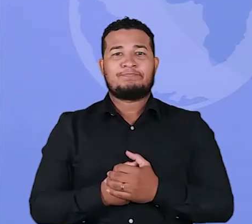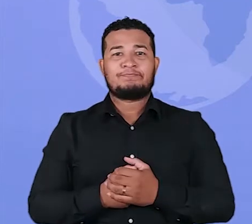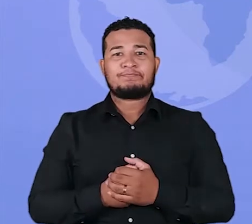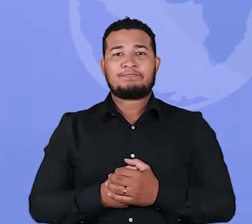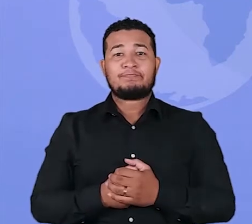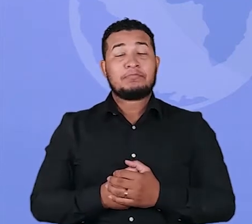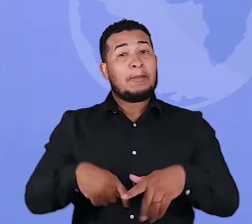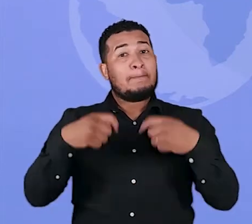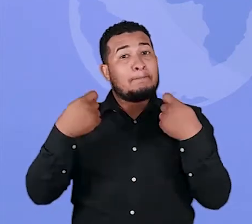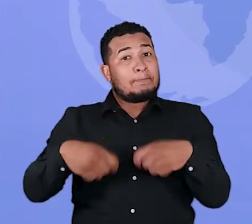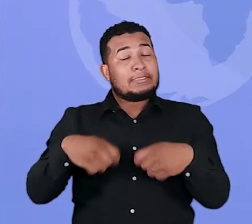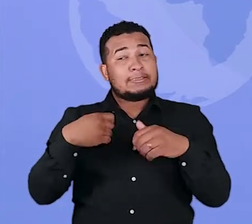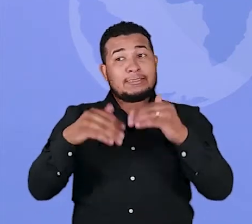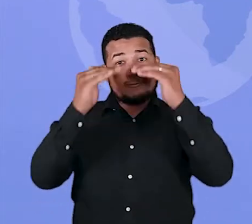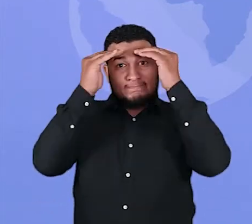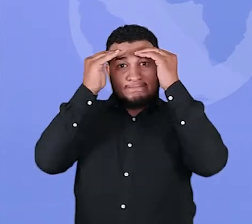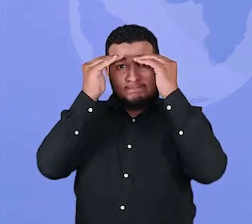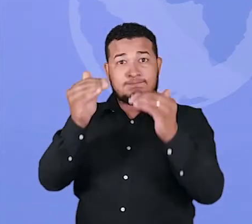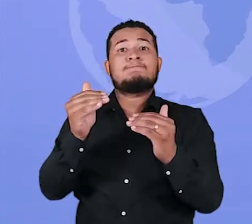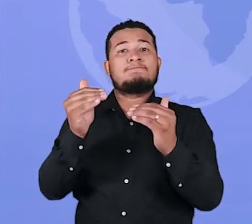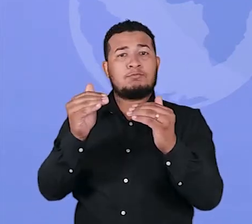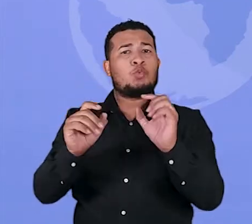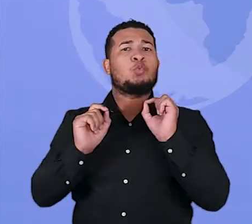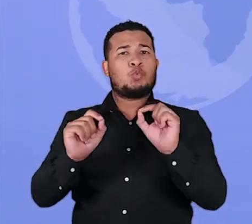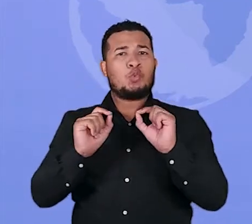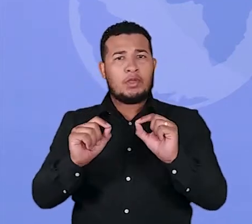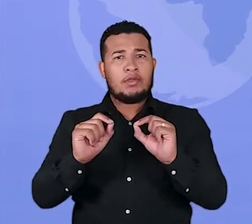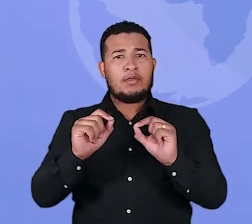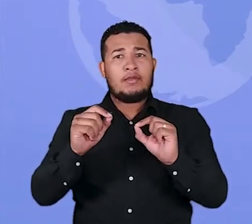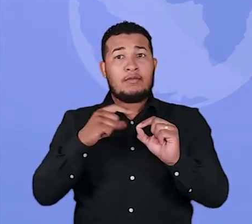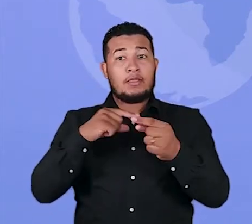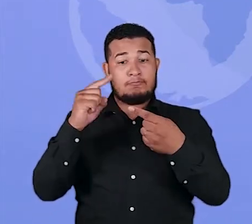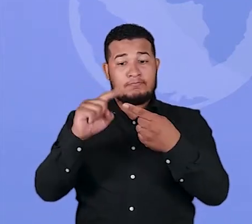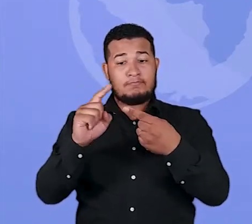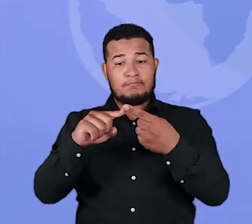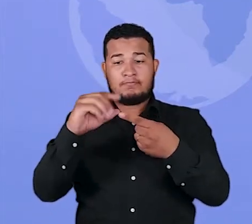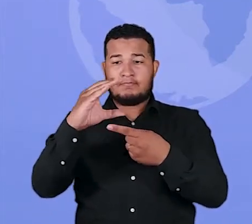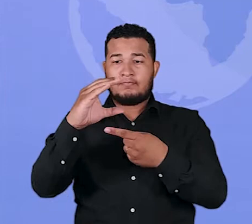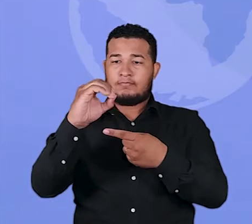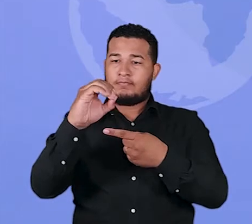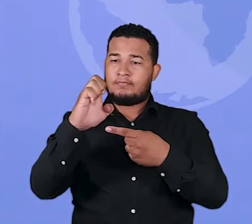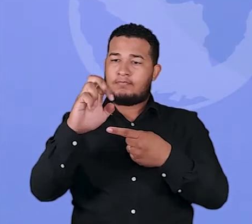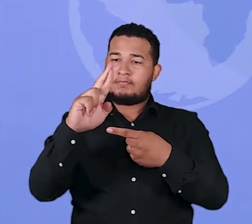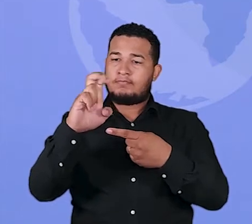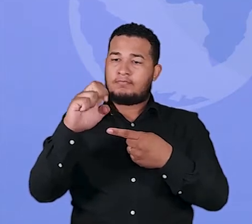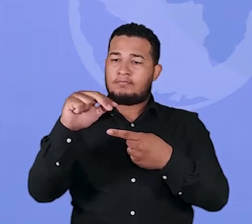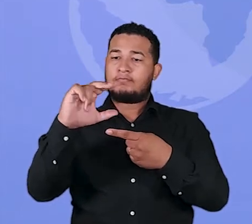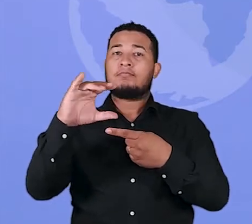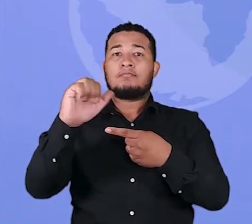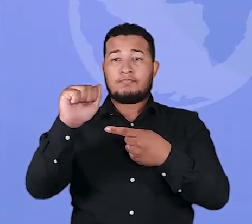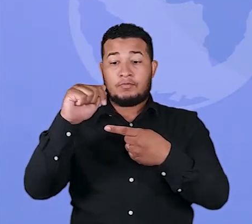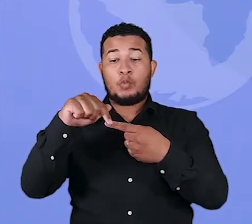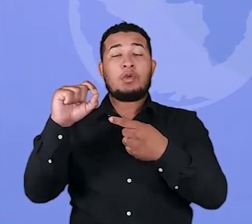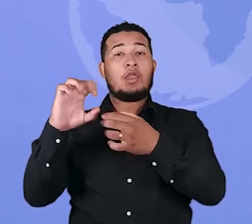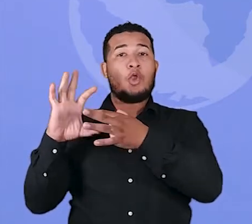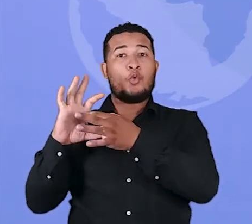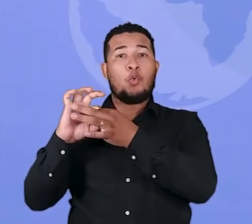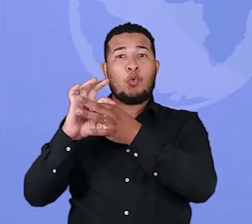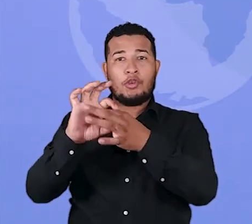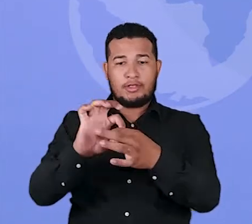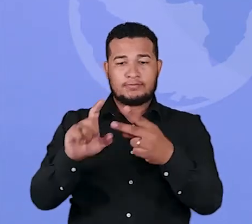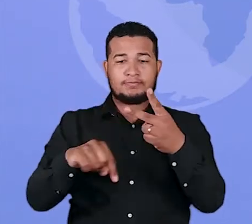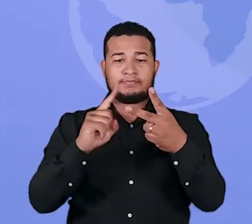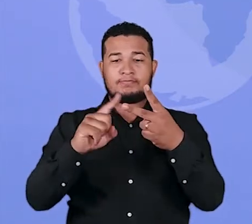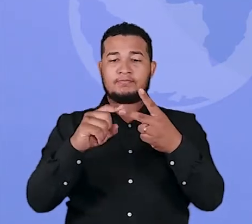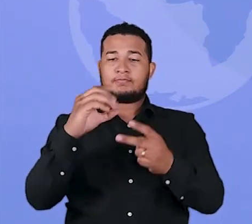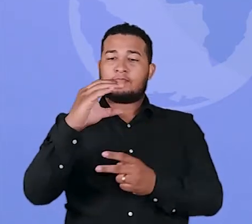ok? Você precisa obedecer algo chamado coerência e coesão